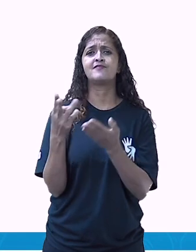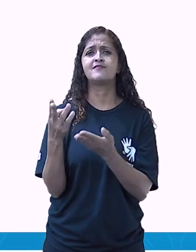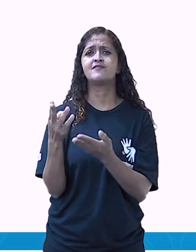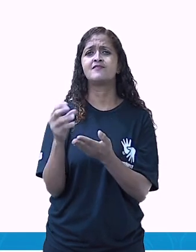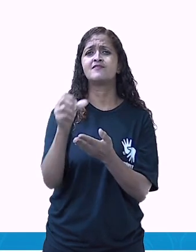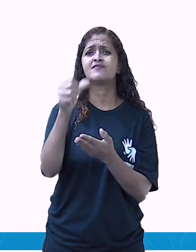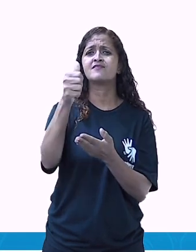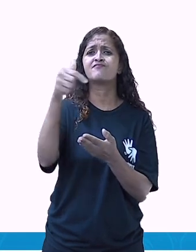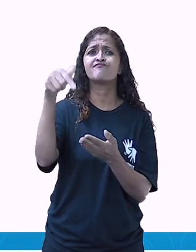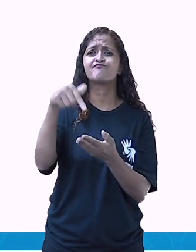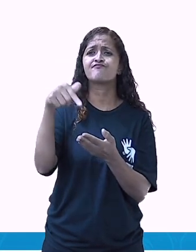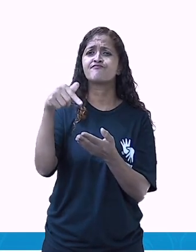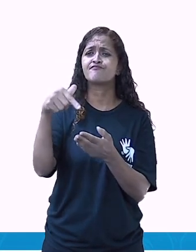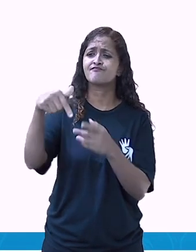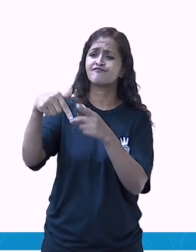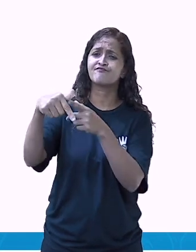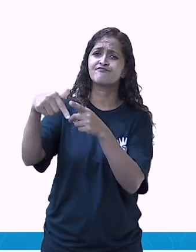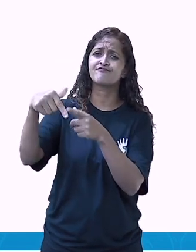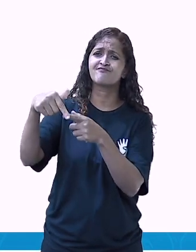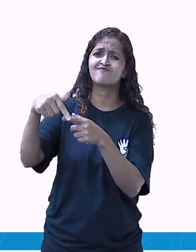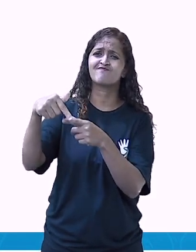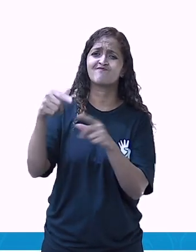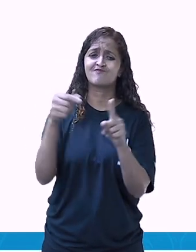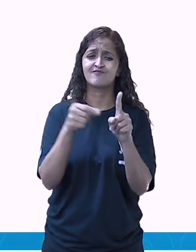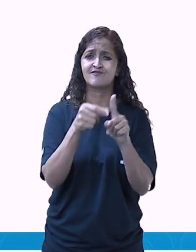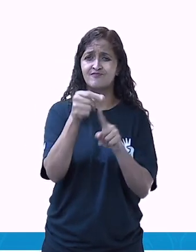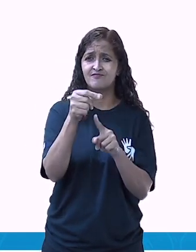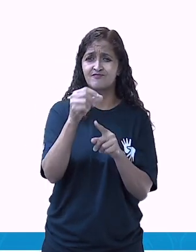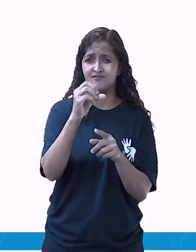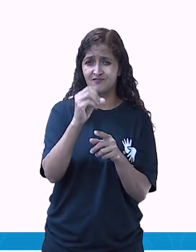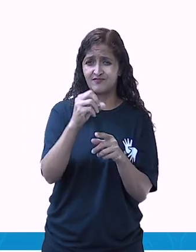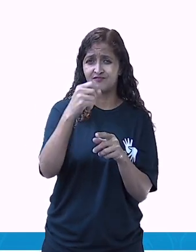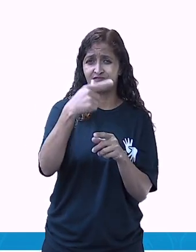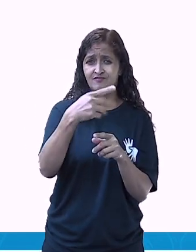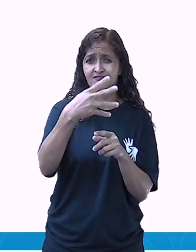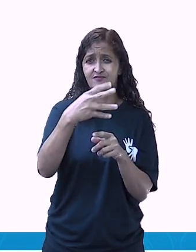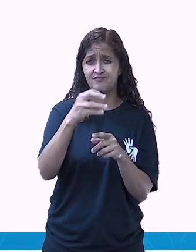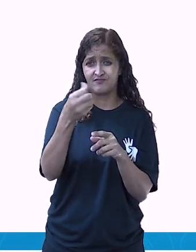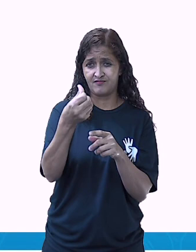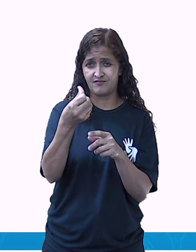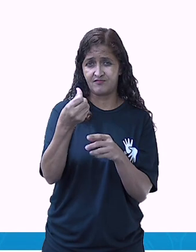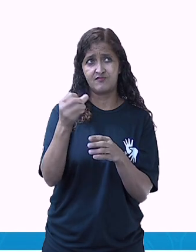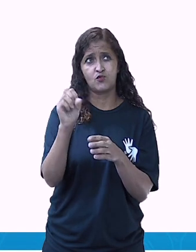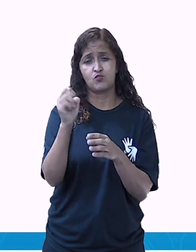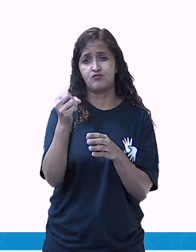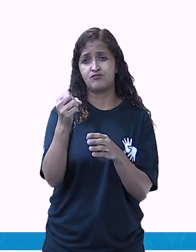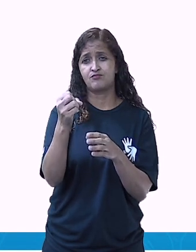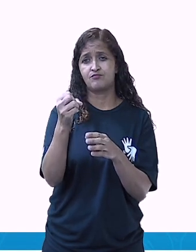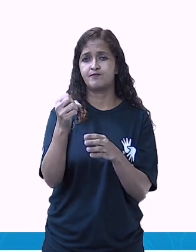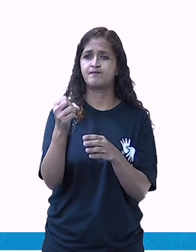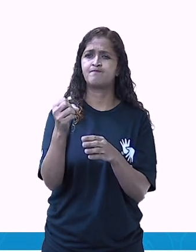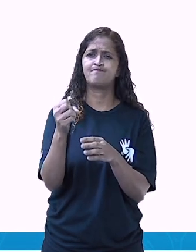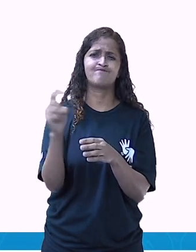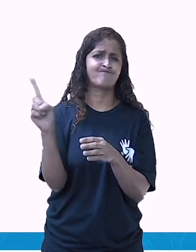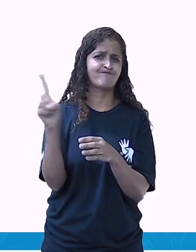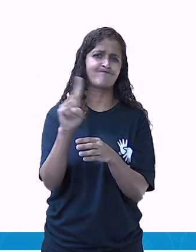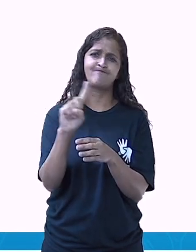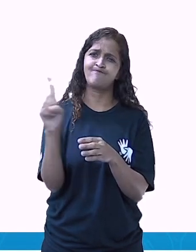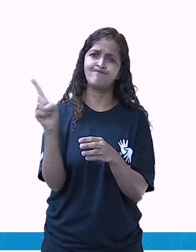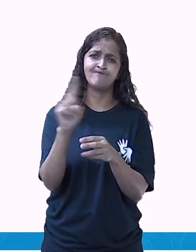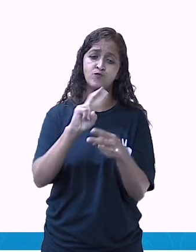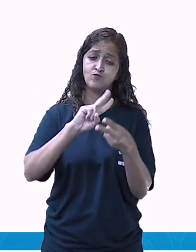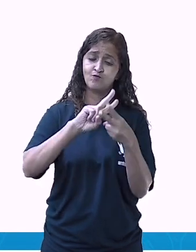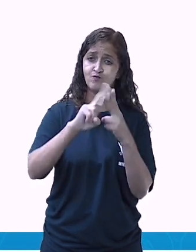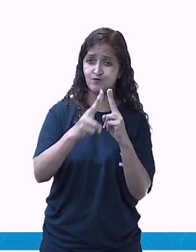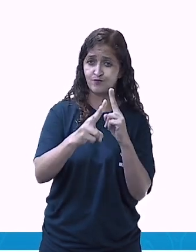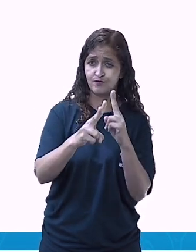E o 17? O 7? Ele é 0, 2, 4, 6 ou 8? Então, nós não